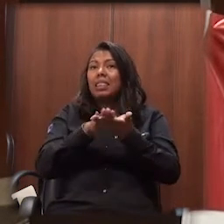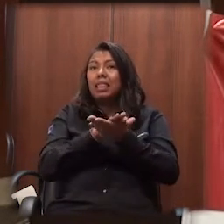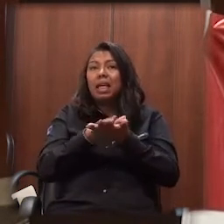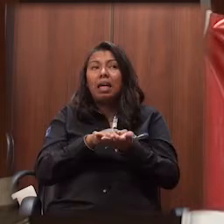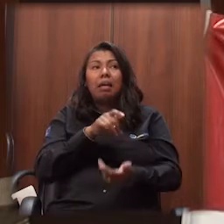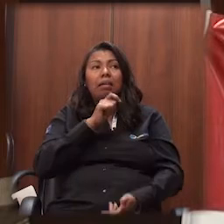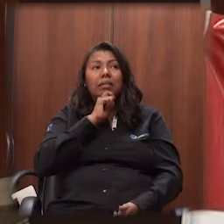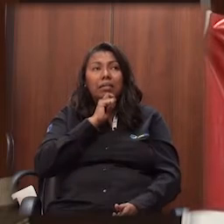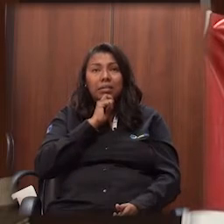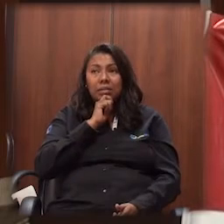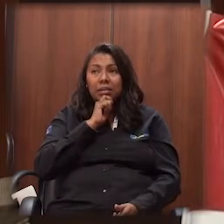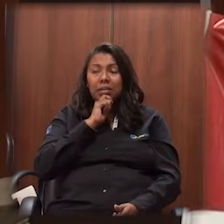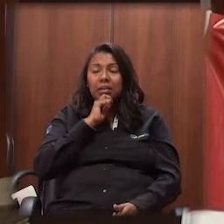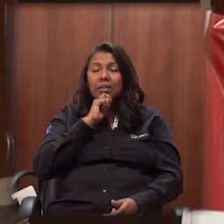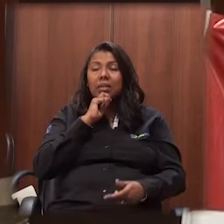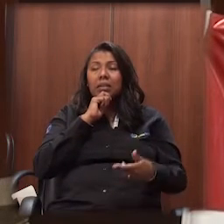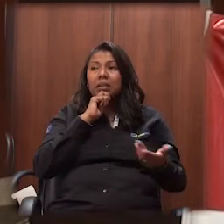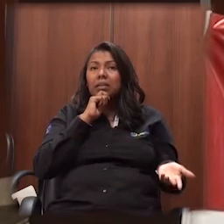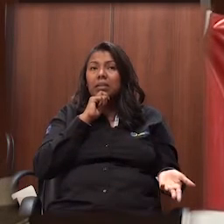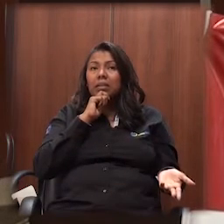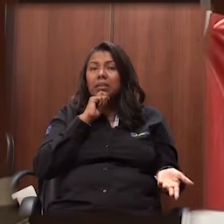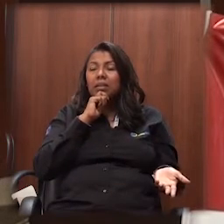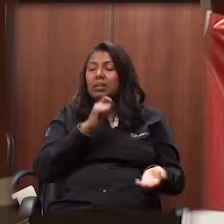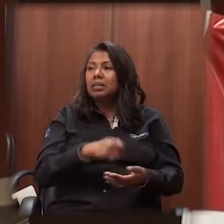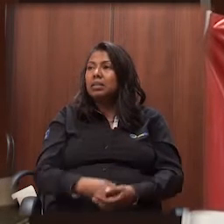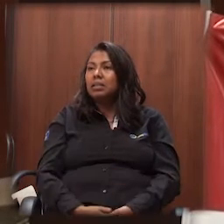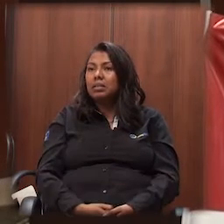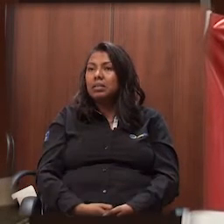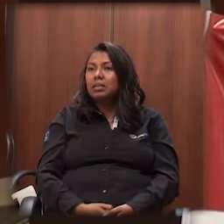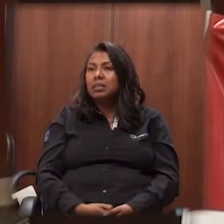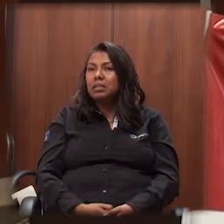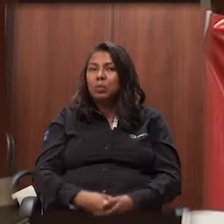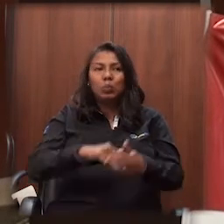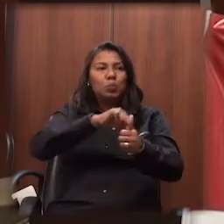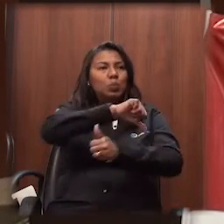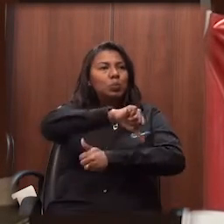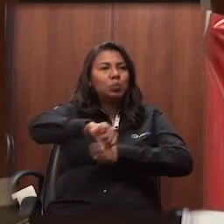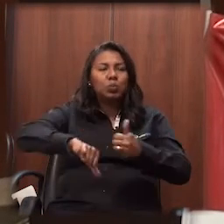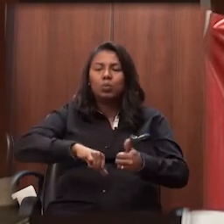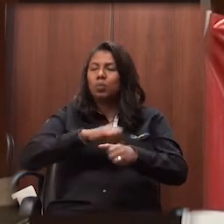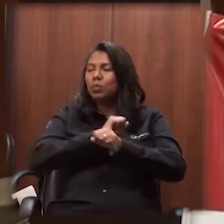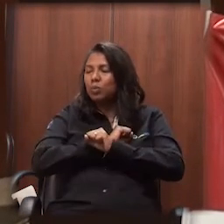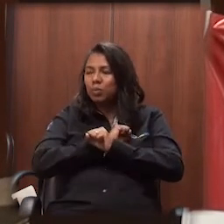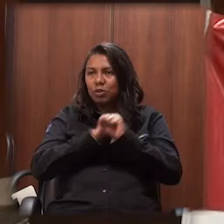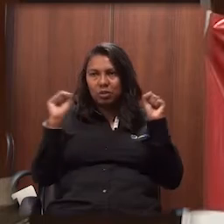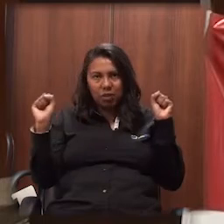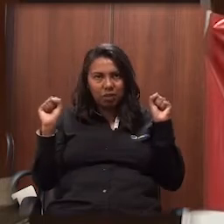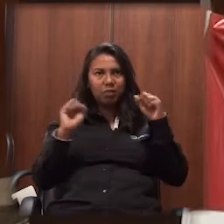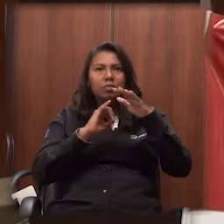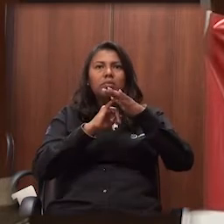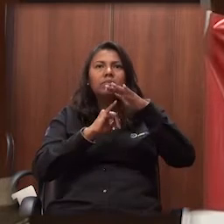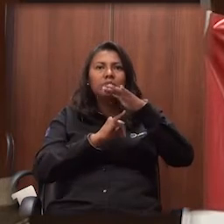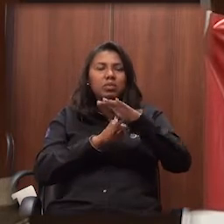de transformação institucional, não vai haver mudança. As instituições tendem